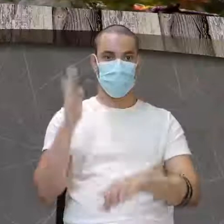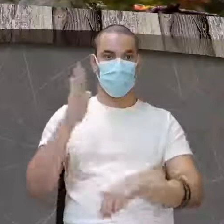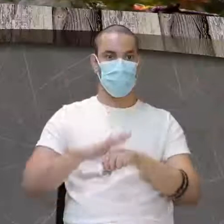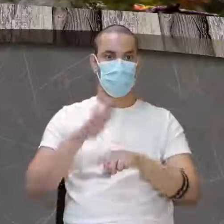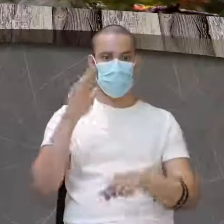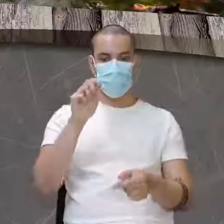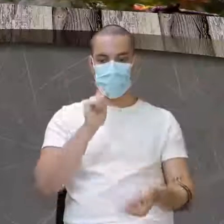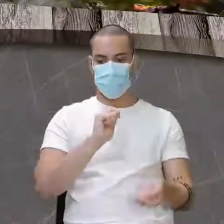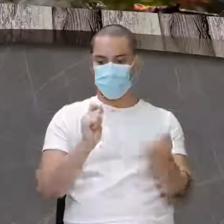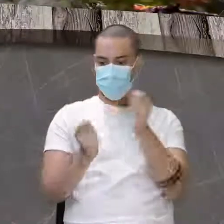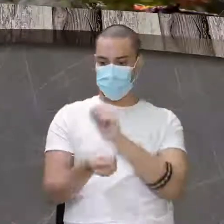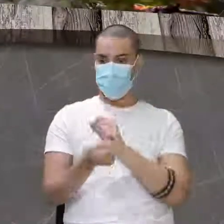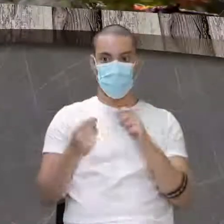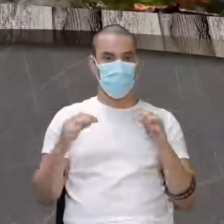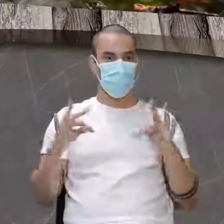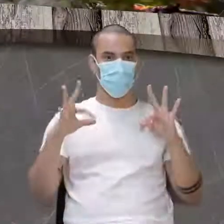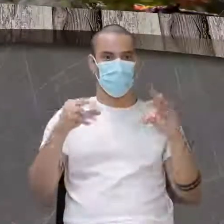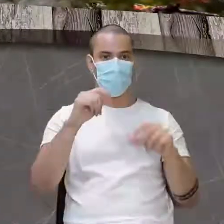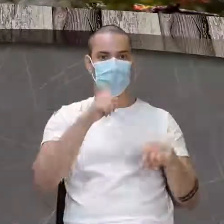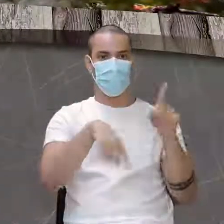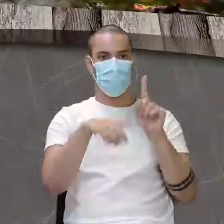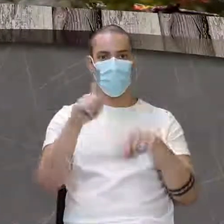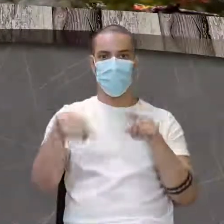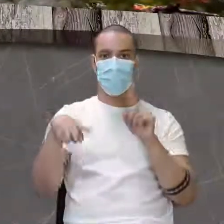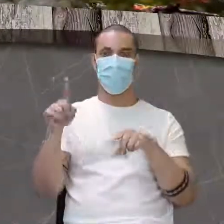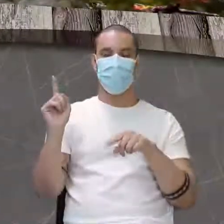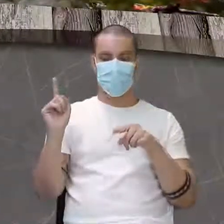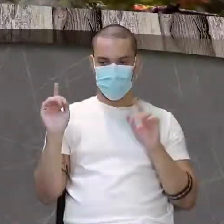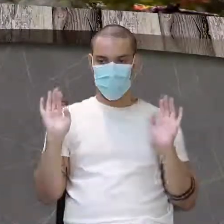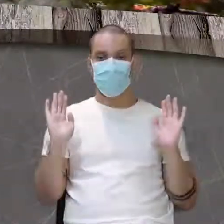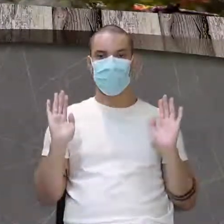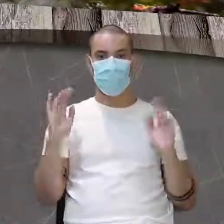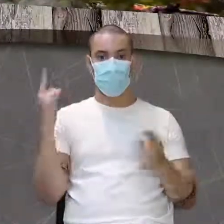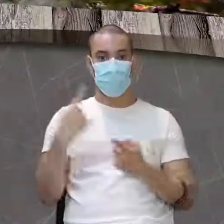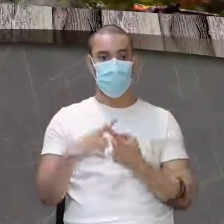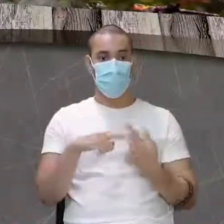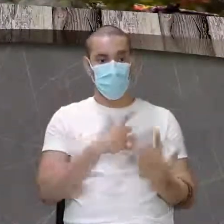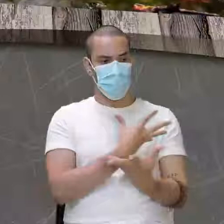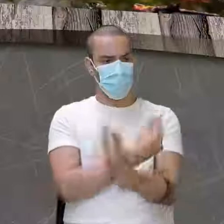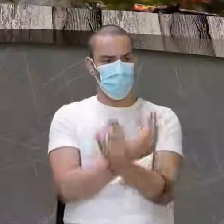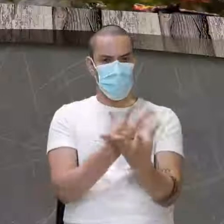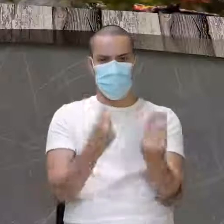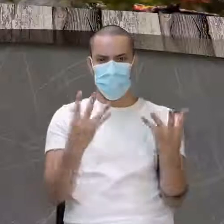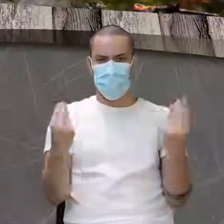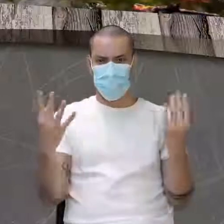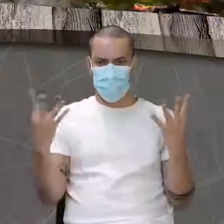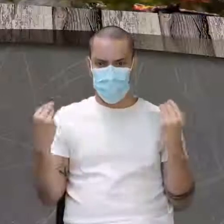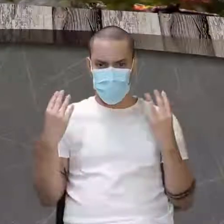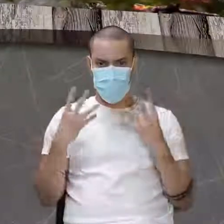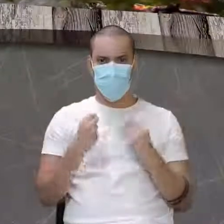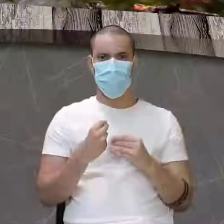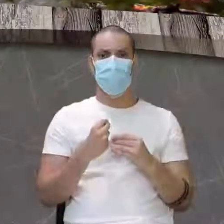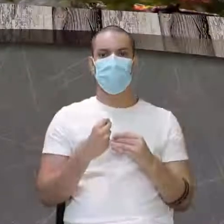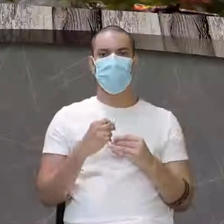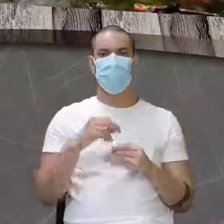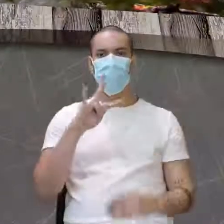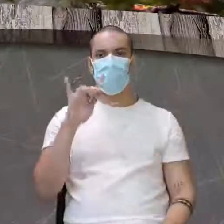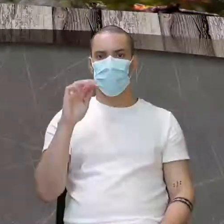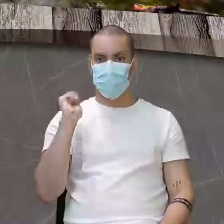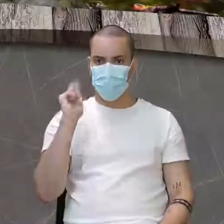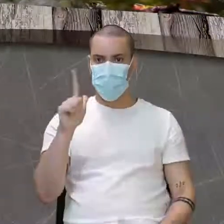mais adaptadas a todas essas variações climáticas. Muitas das espécies vegetais, muitas das ênfases